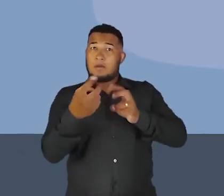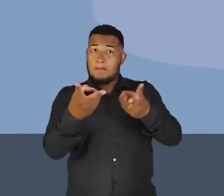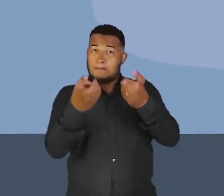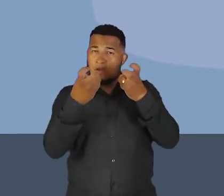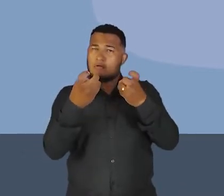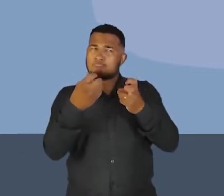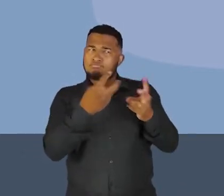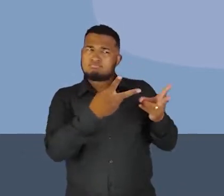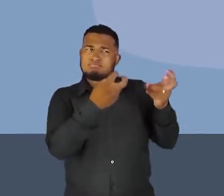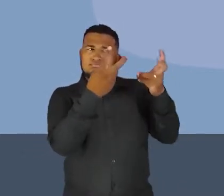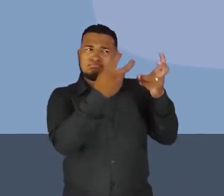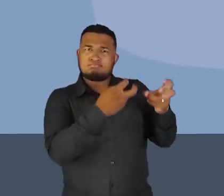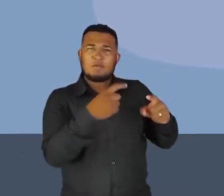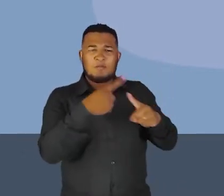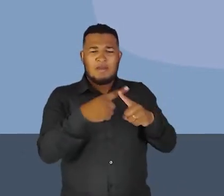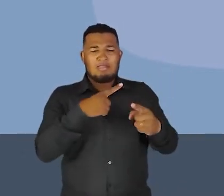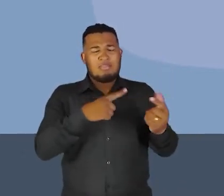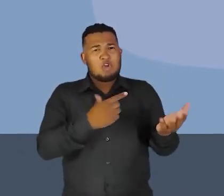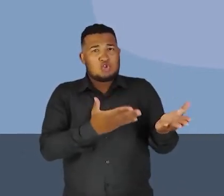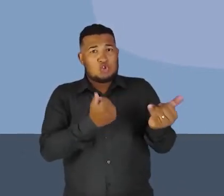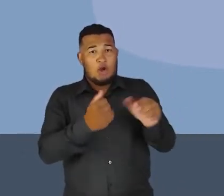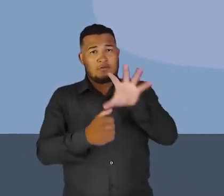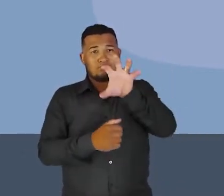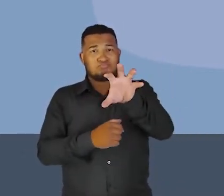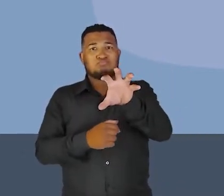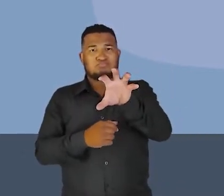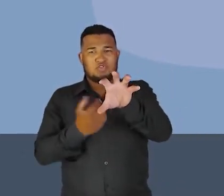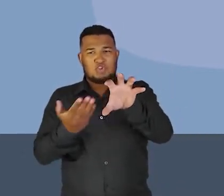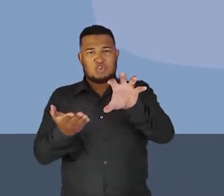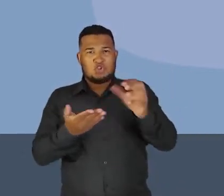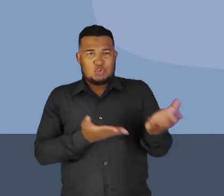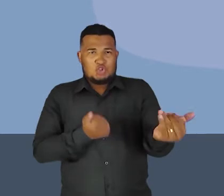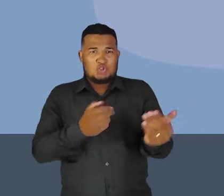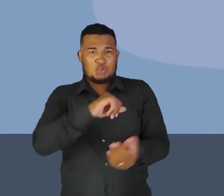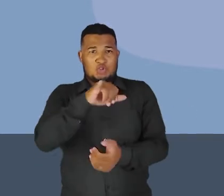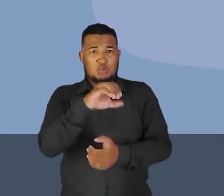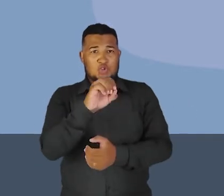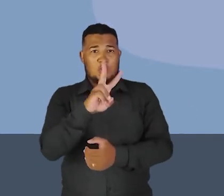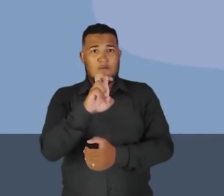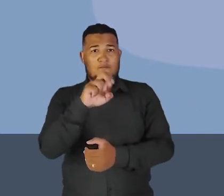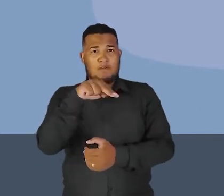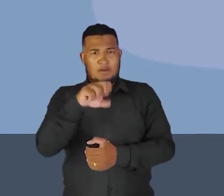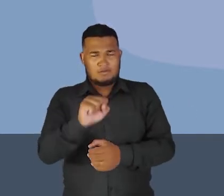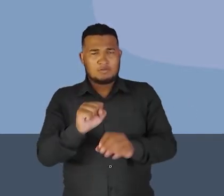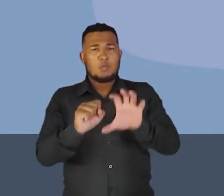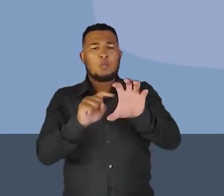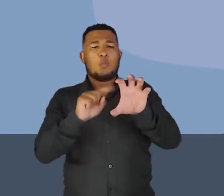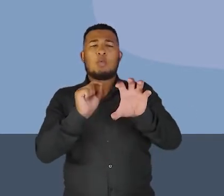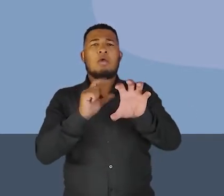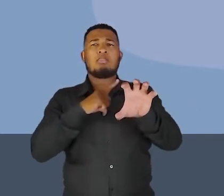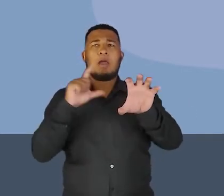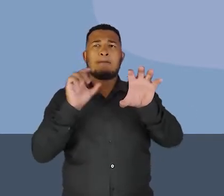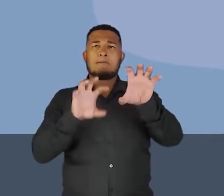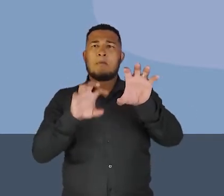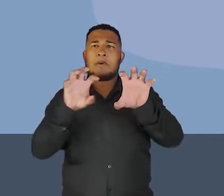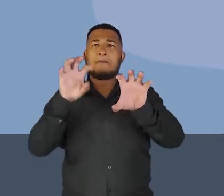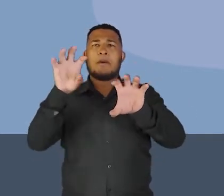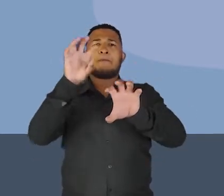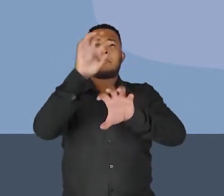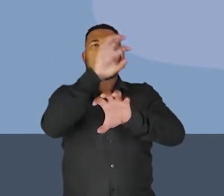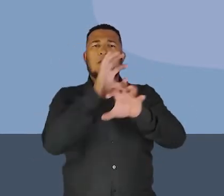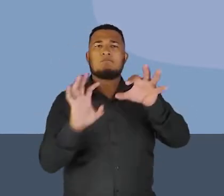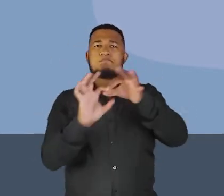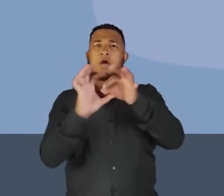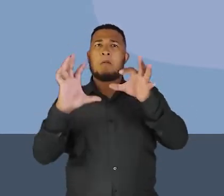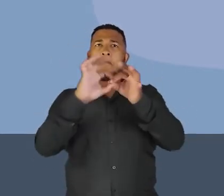observem bastante, porque a gente tem os jovens ao centro. E olha só quais são as questões que estão envolvidas nos jovens. A gente tem a questão